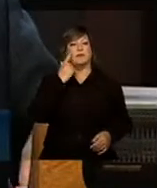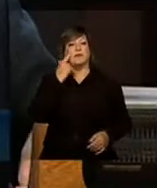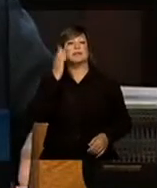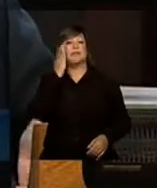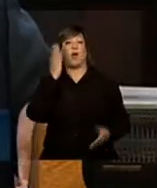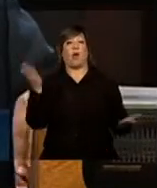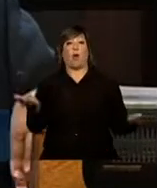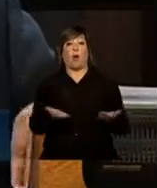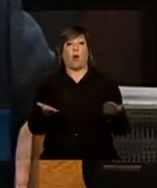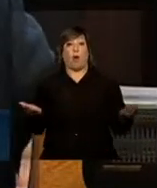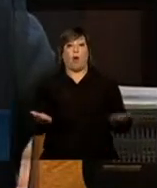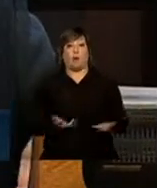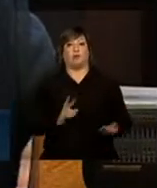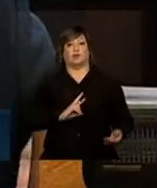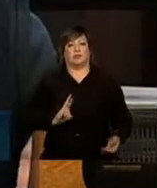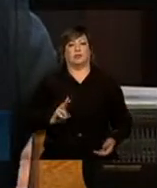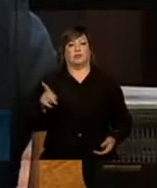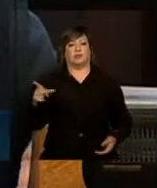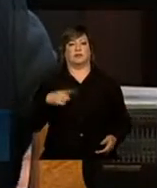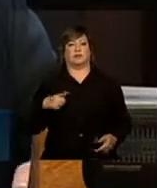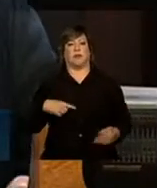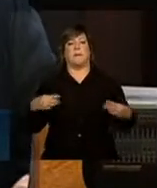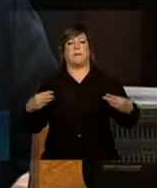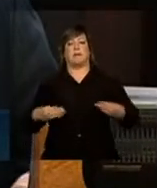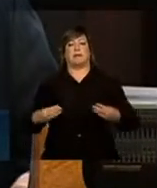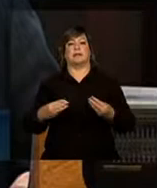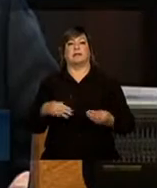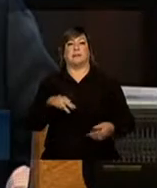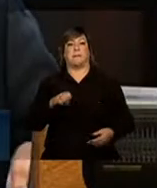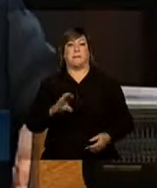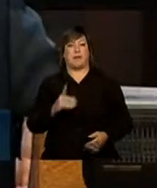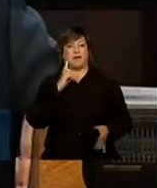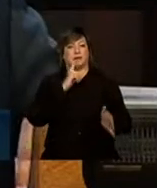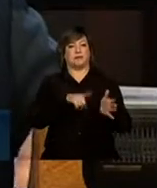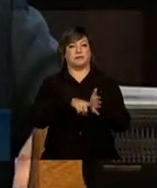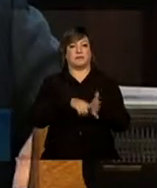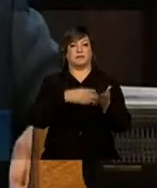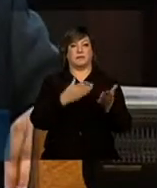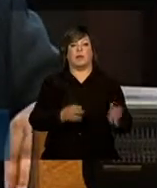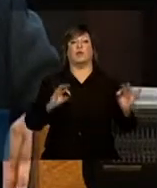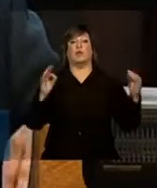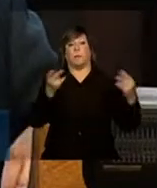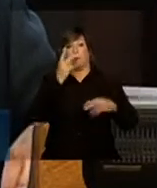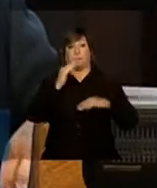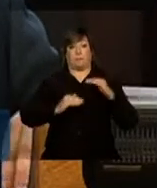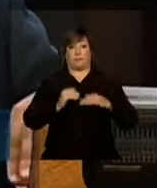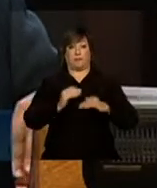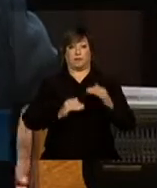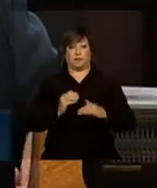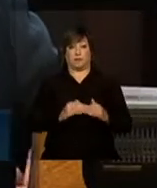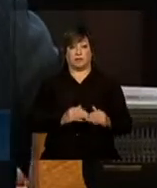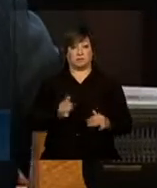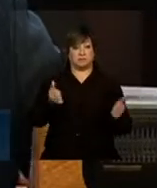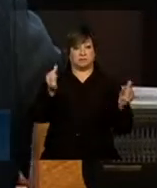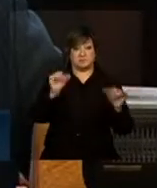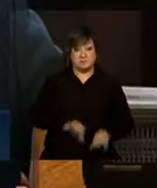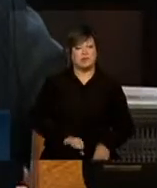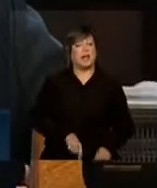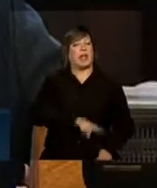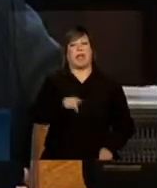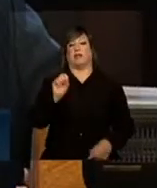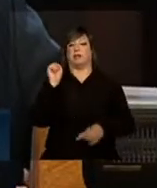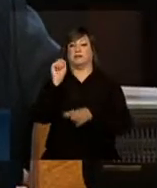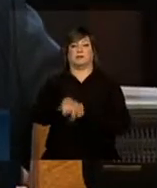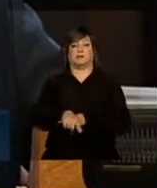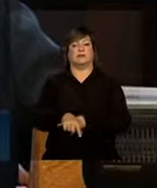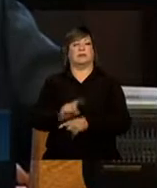hoje mesmo pelos profissionais do Ministério da Educação que estão nessa avaliação, todos os profissionais reprovados não irão